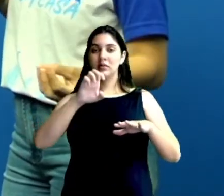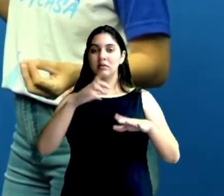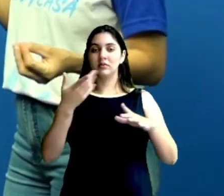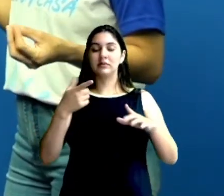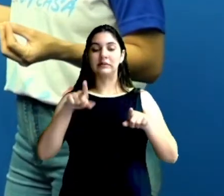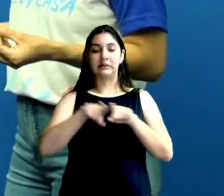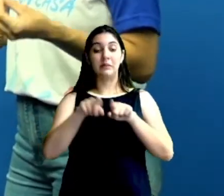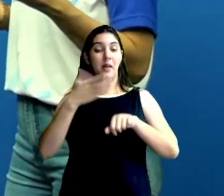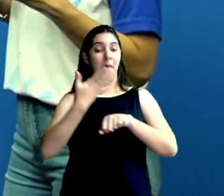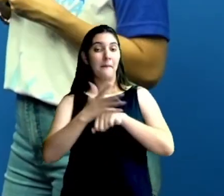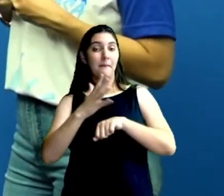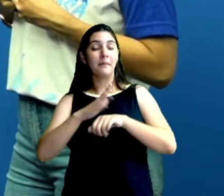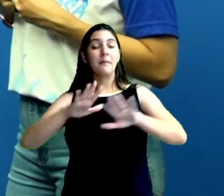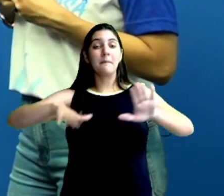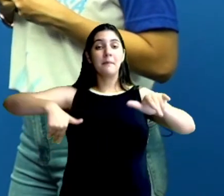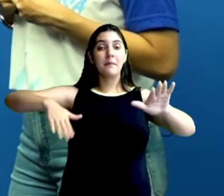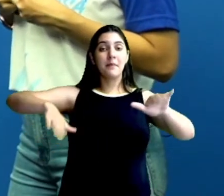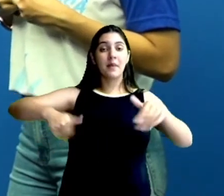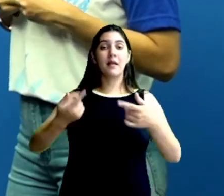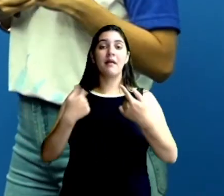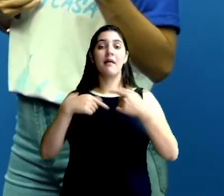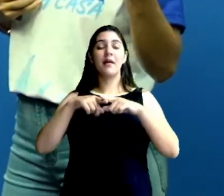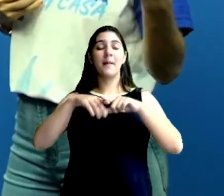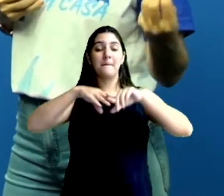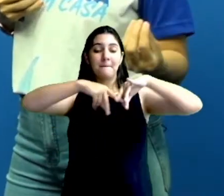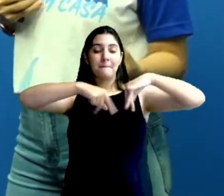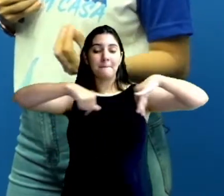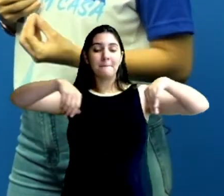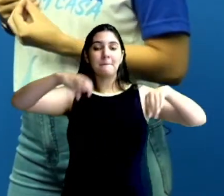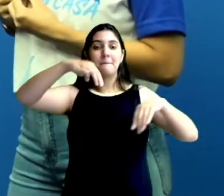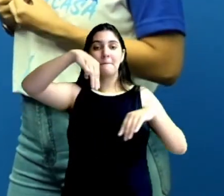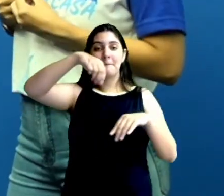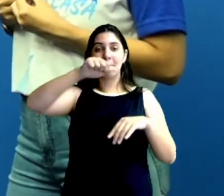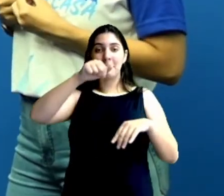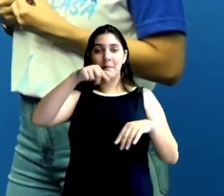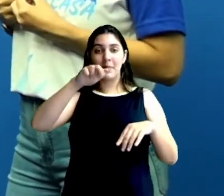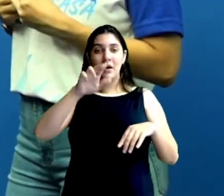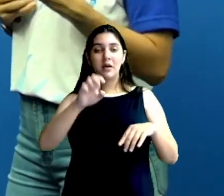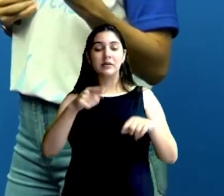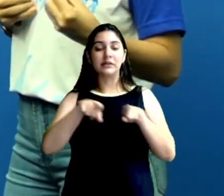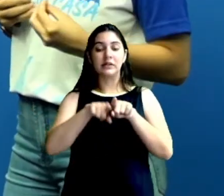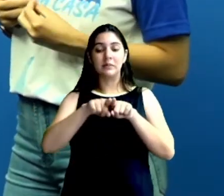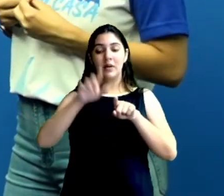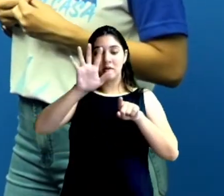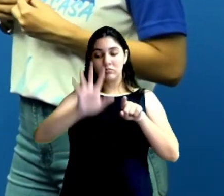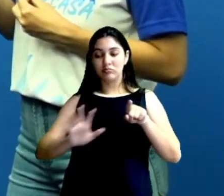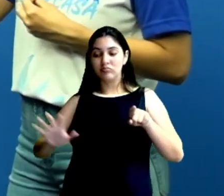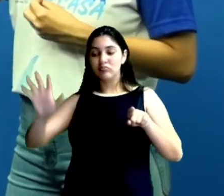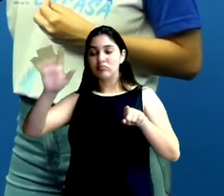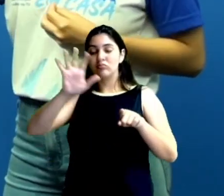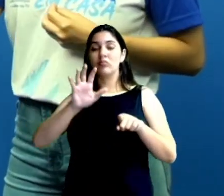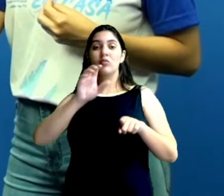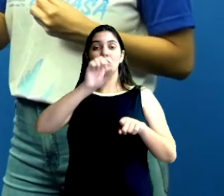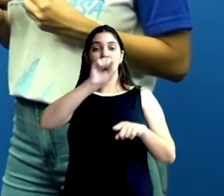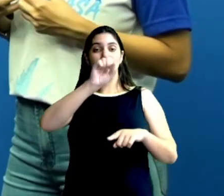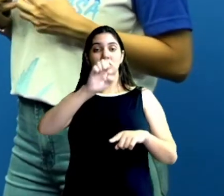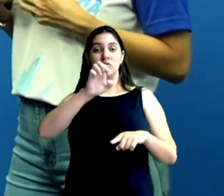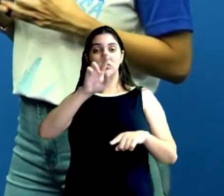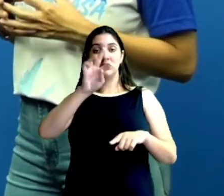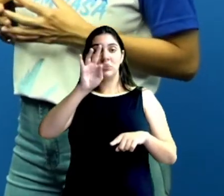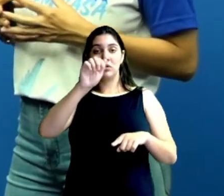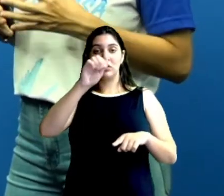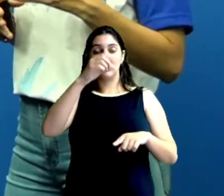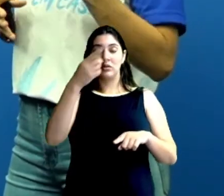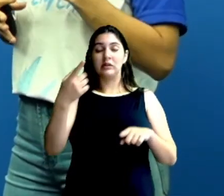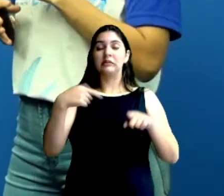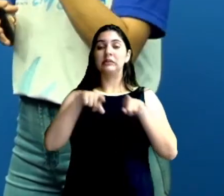a praias, manguezais, a região do sertão. No Agreste a gente